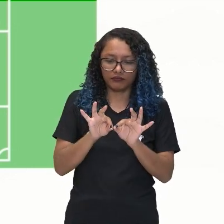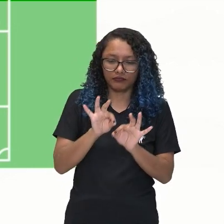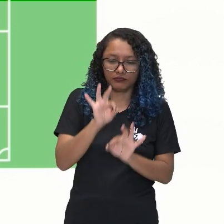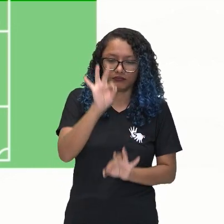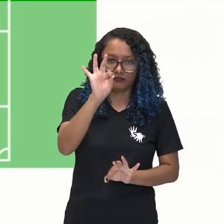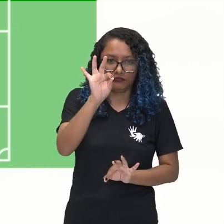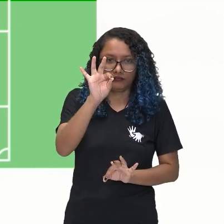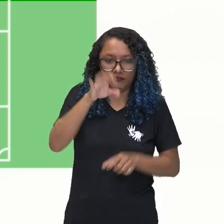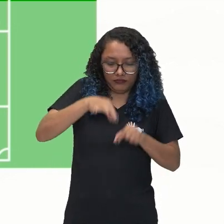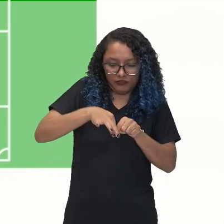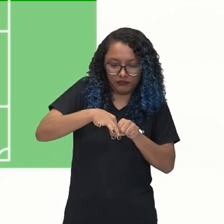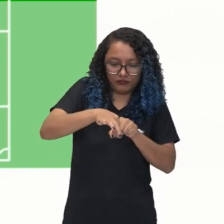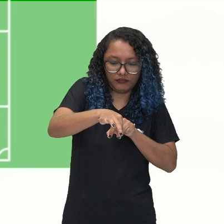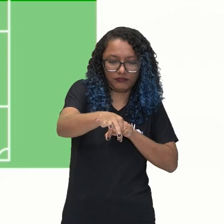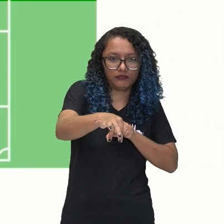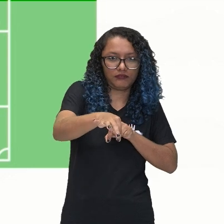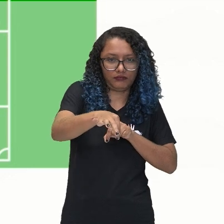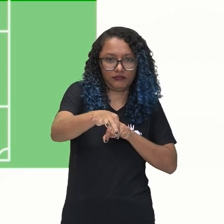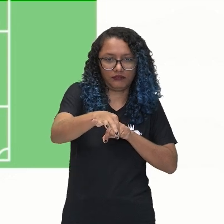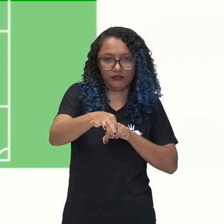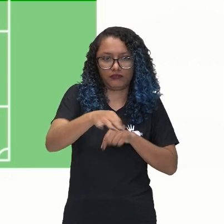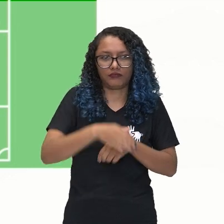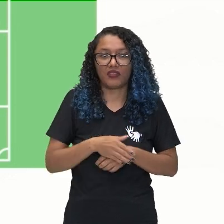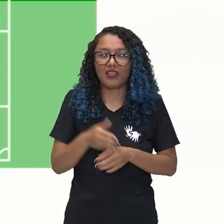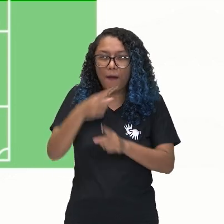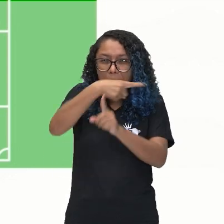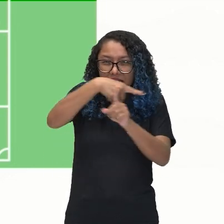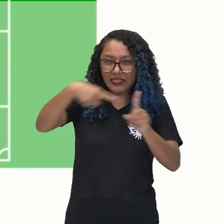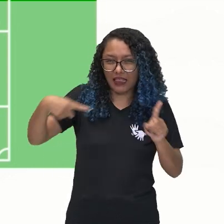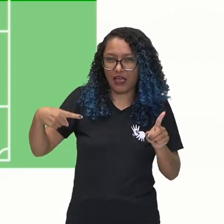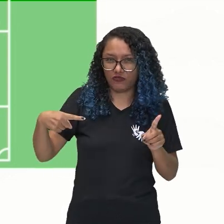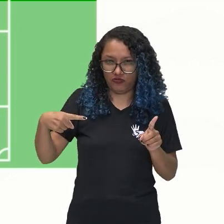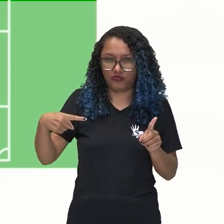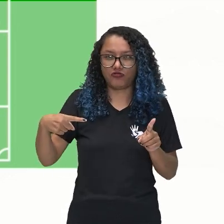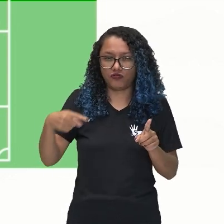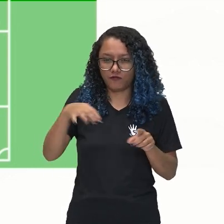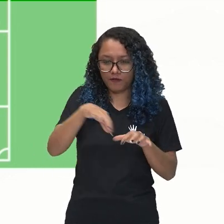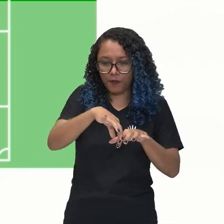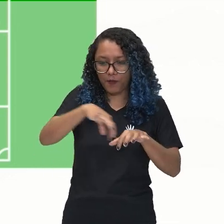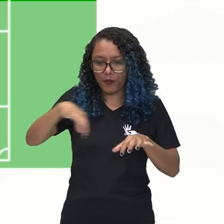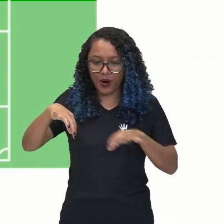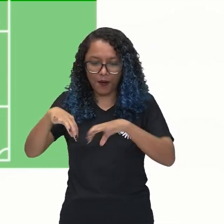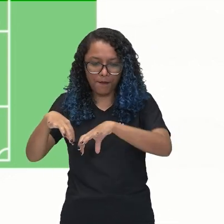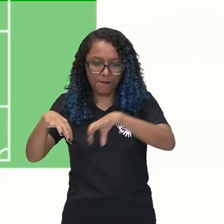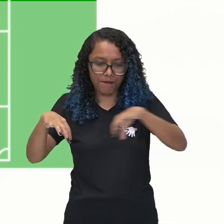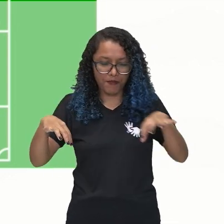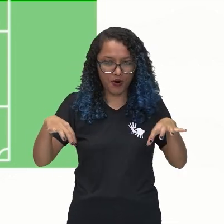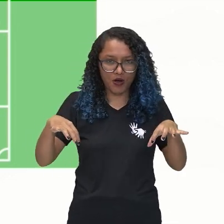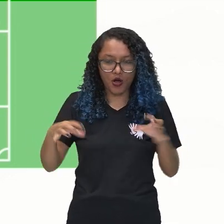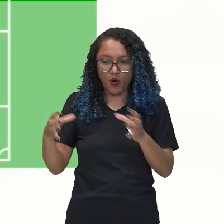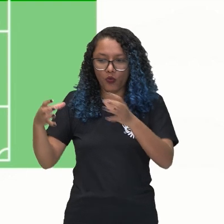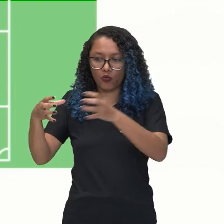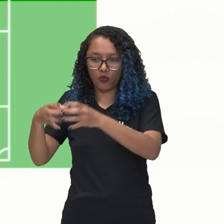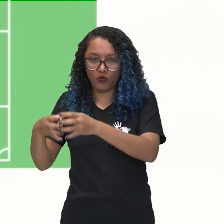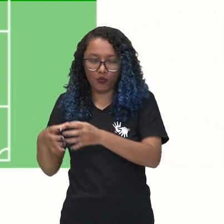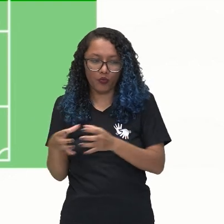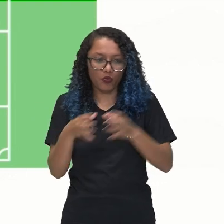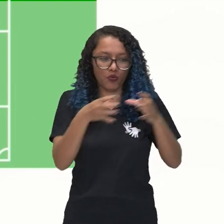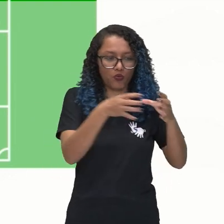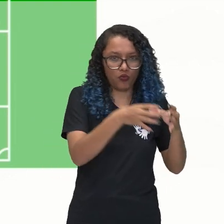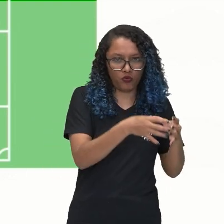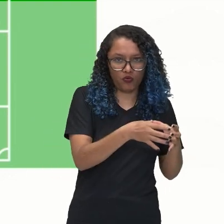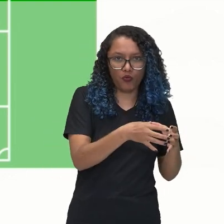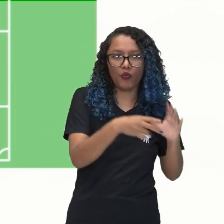linha central que divide o campo ao meio para cada lado do time. Cada